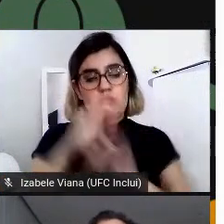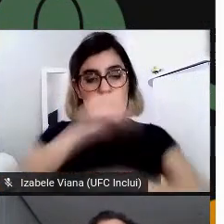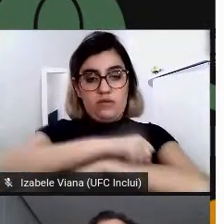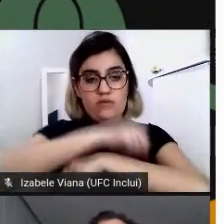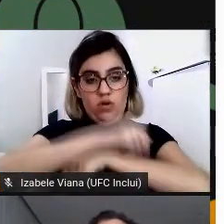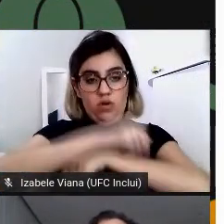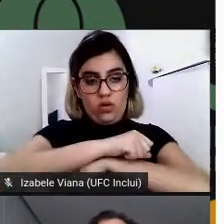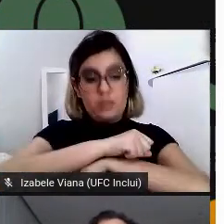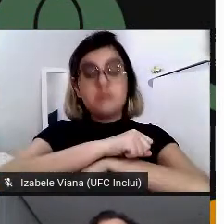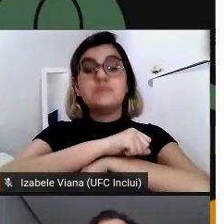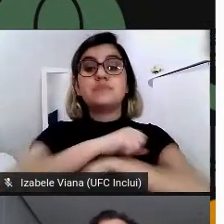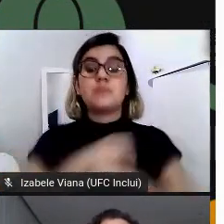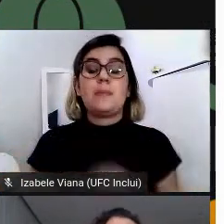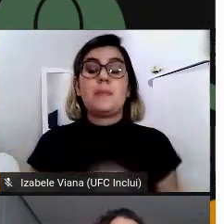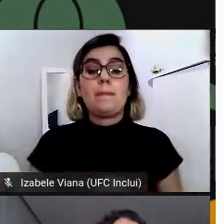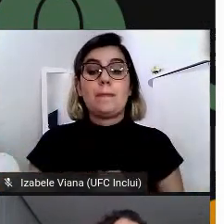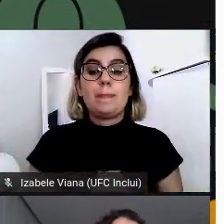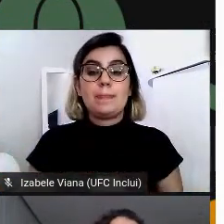e,